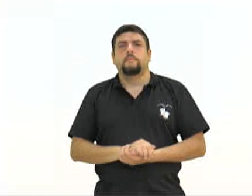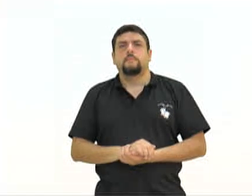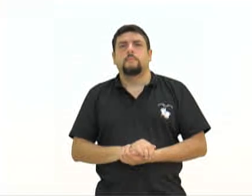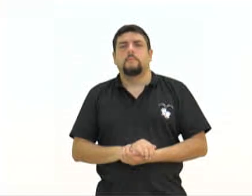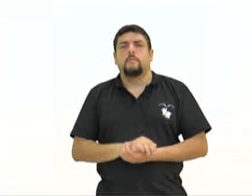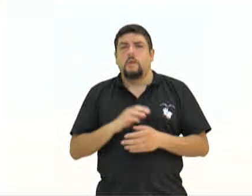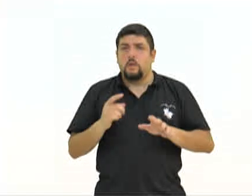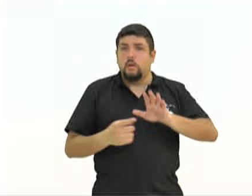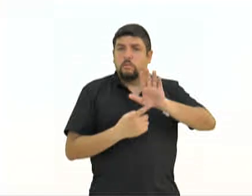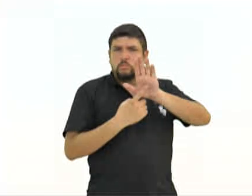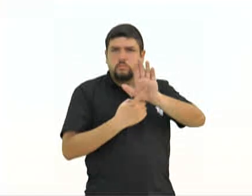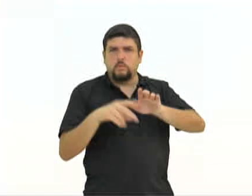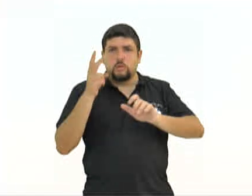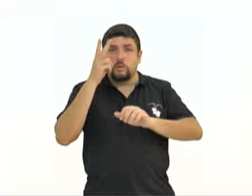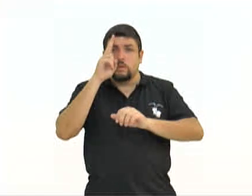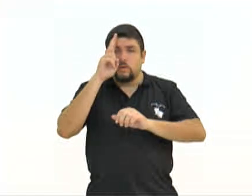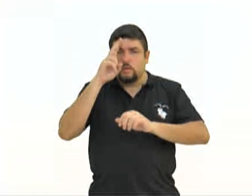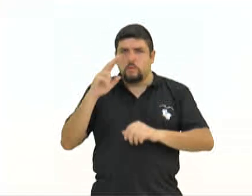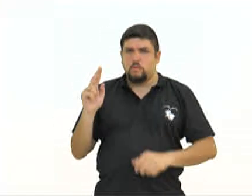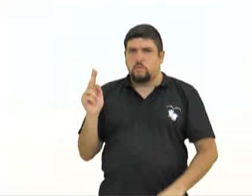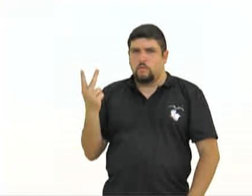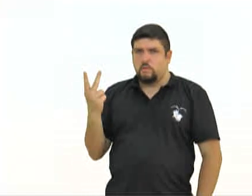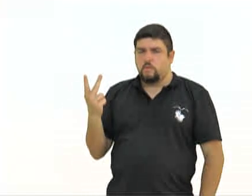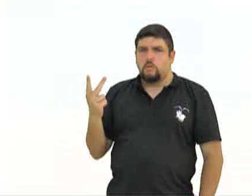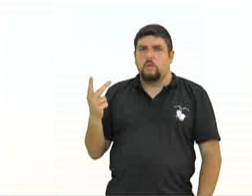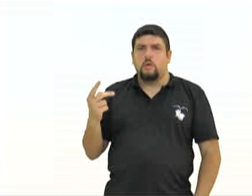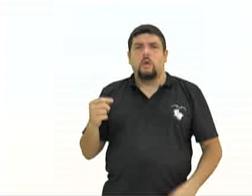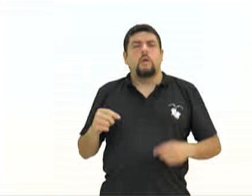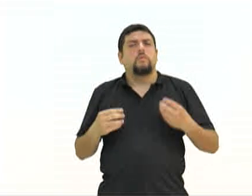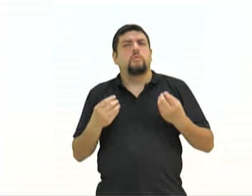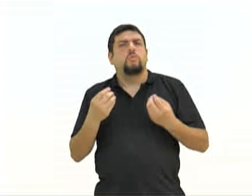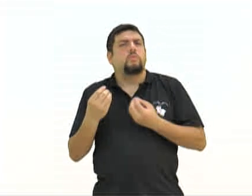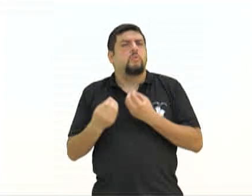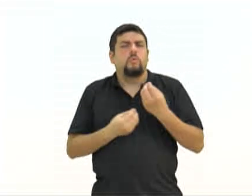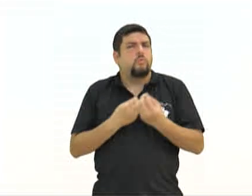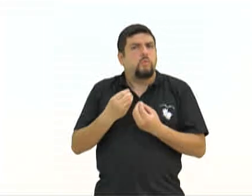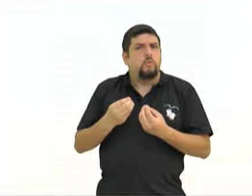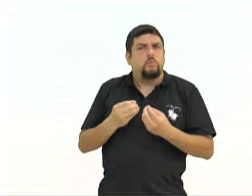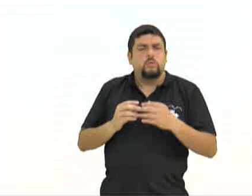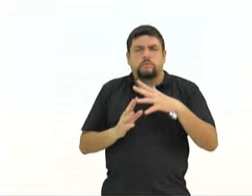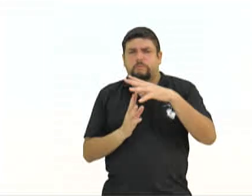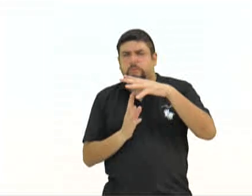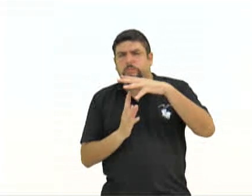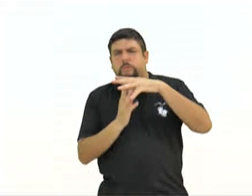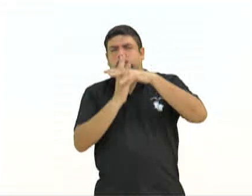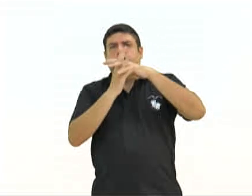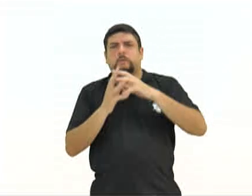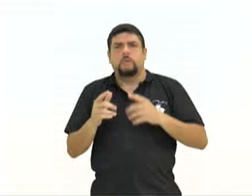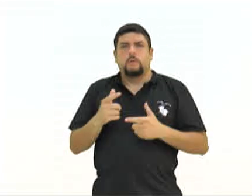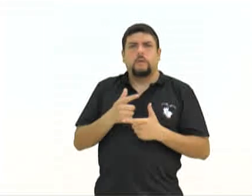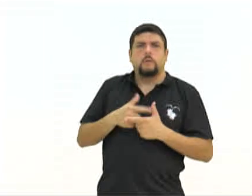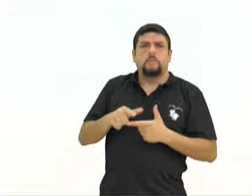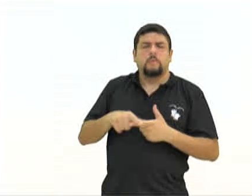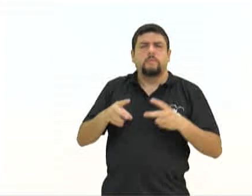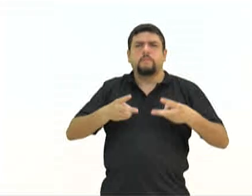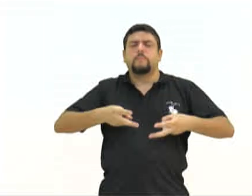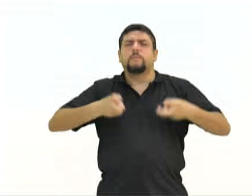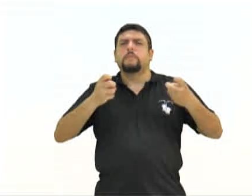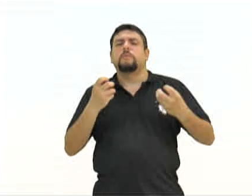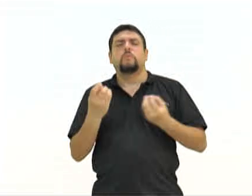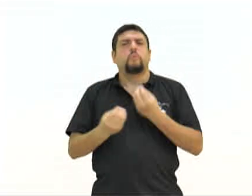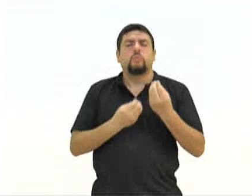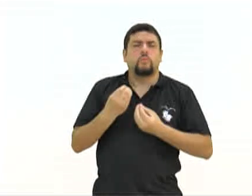da história de Hércules, qual é o conflito gerador dos acontecimentos no enredo da narrativa que podemos